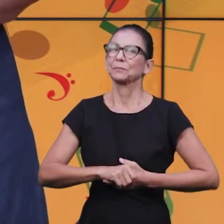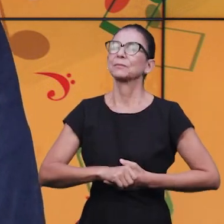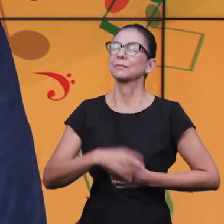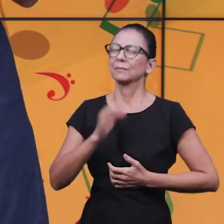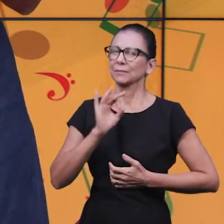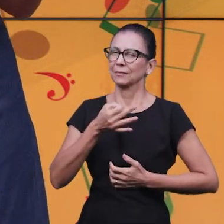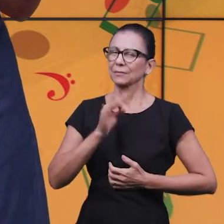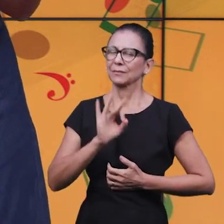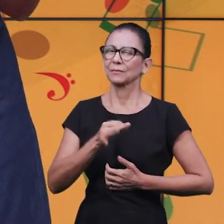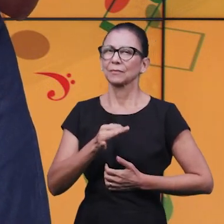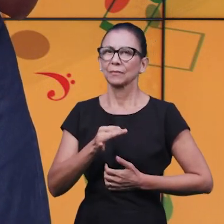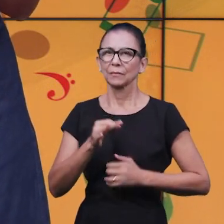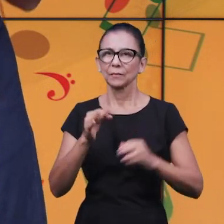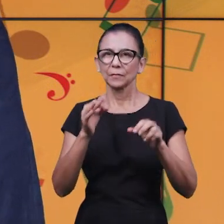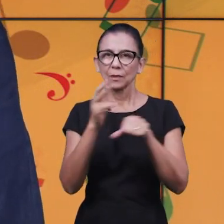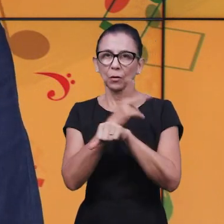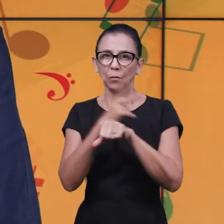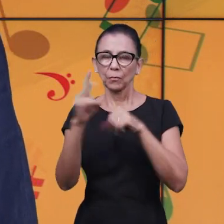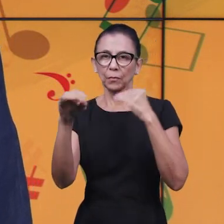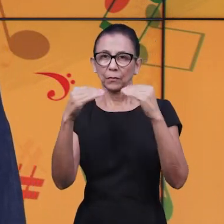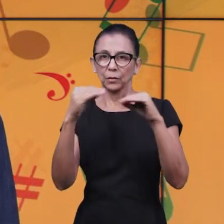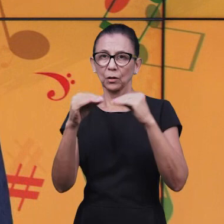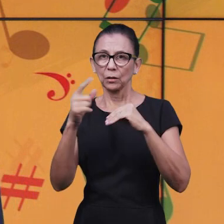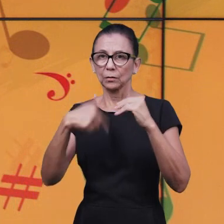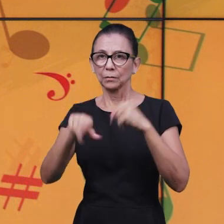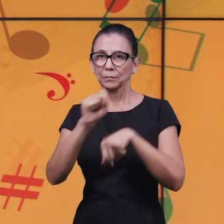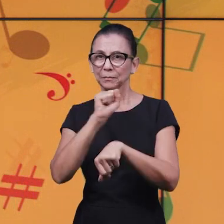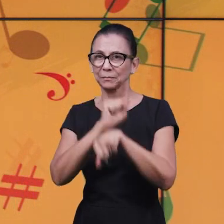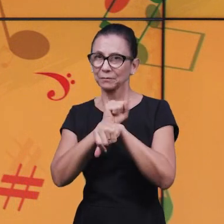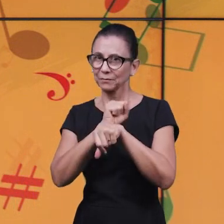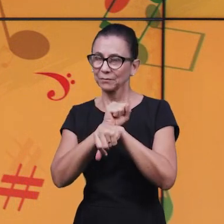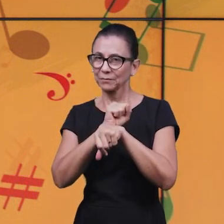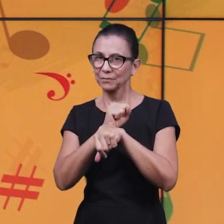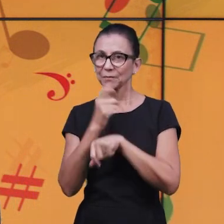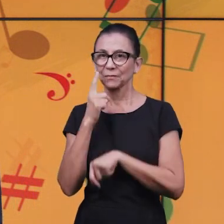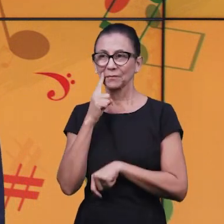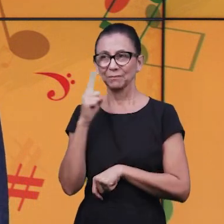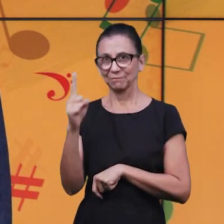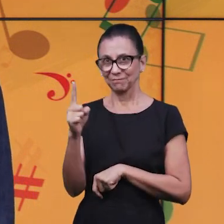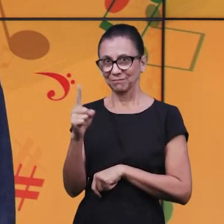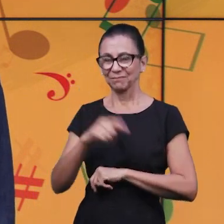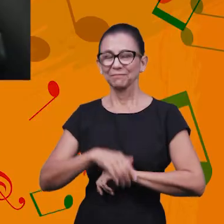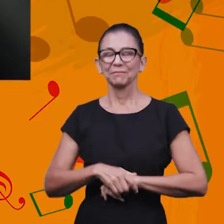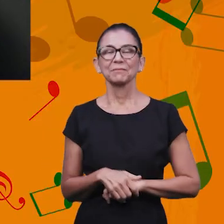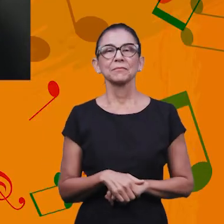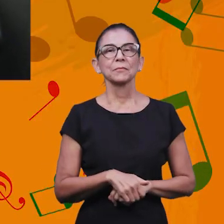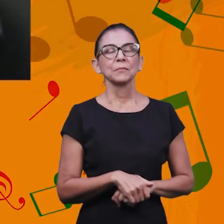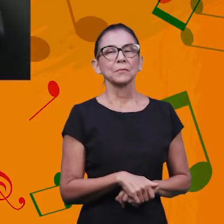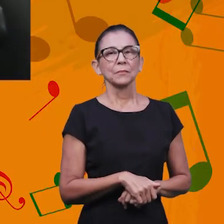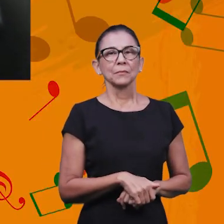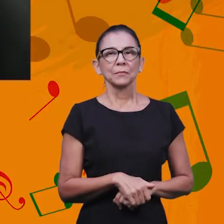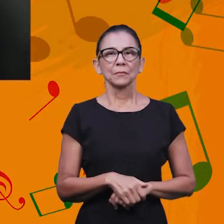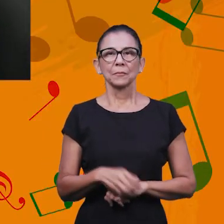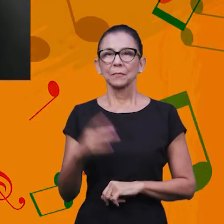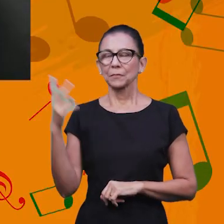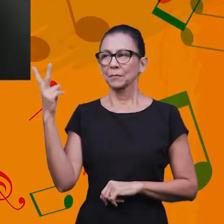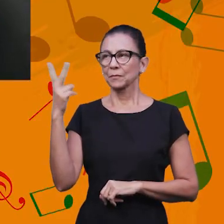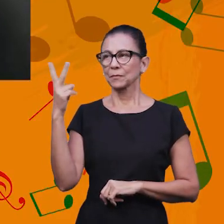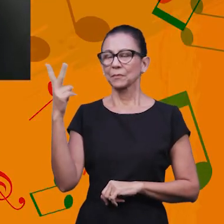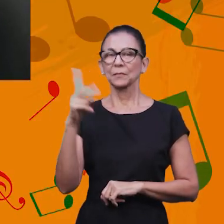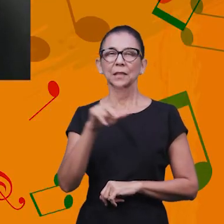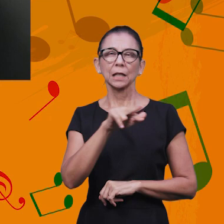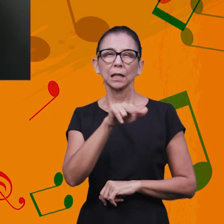sim. Já enviou o seu vídeo? Nós estamos aguardando. Vamos assistir os vídeos de hoje? Os irmãos Elisa